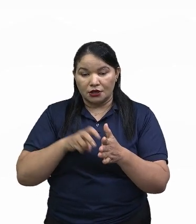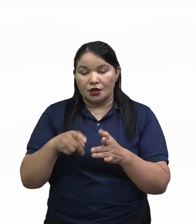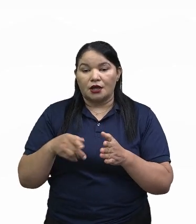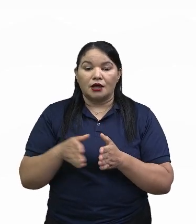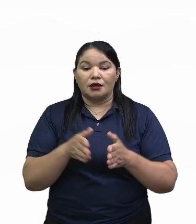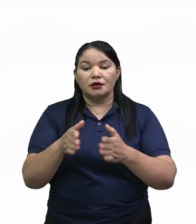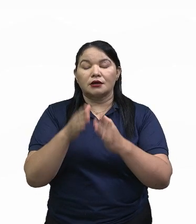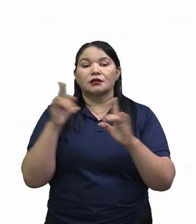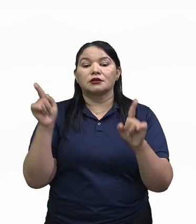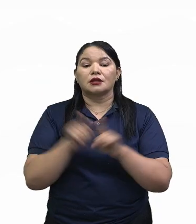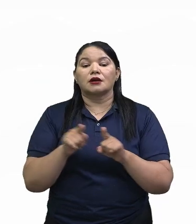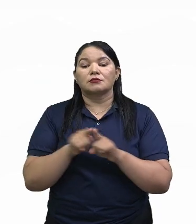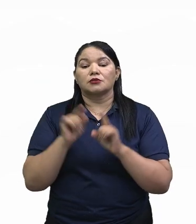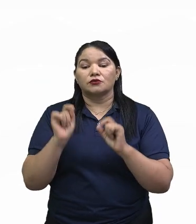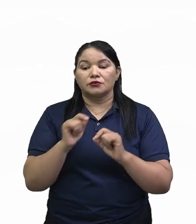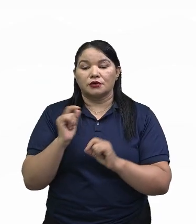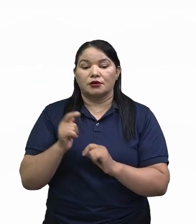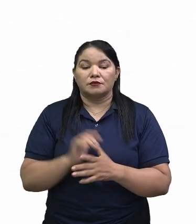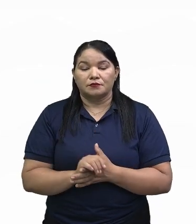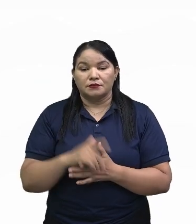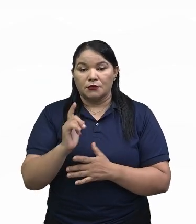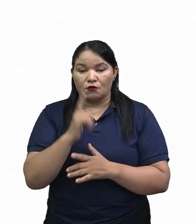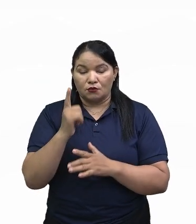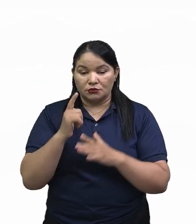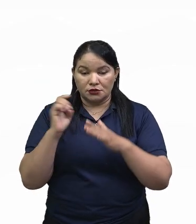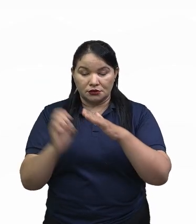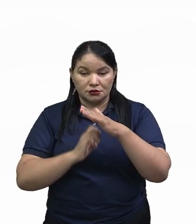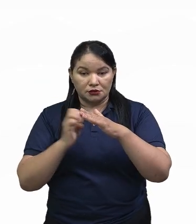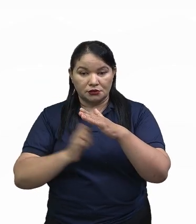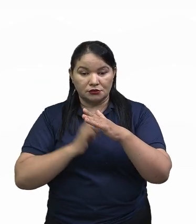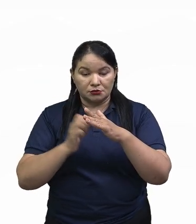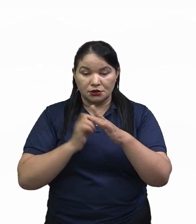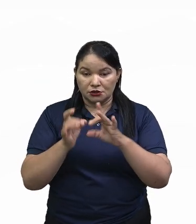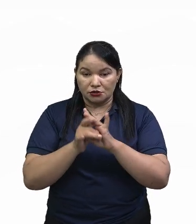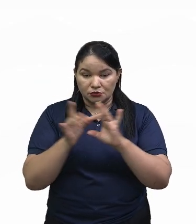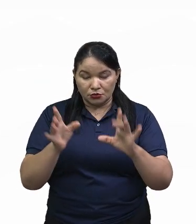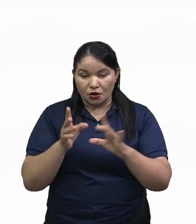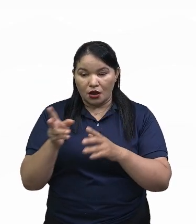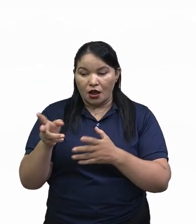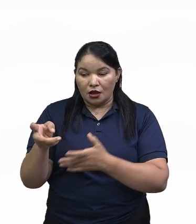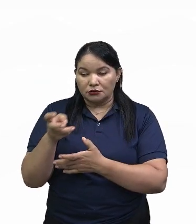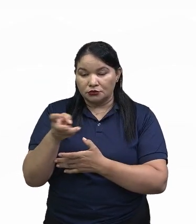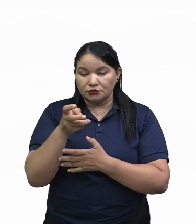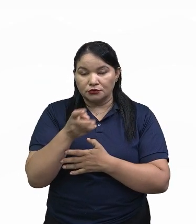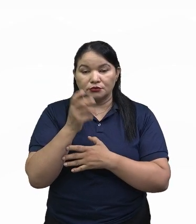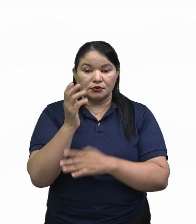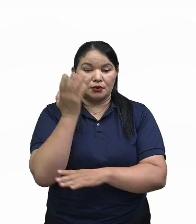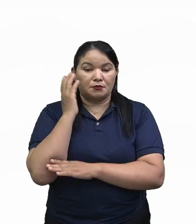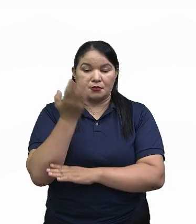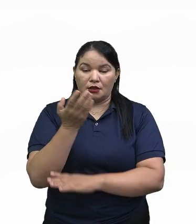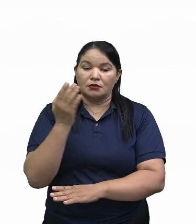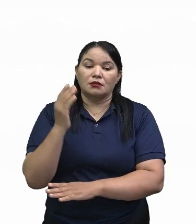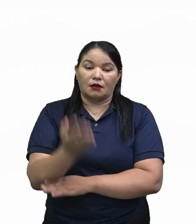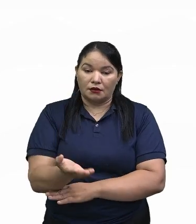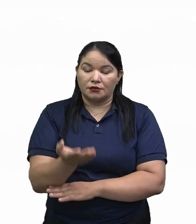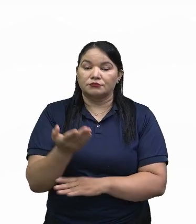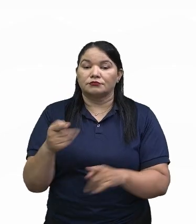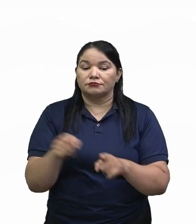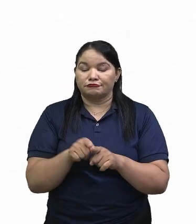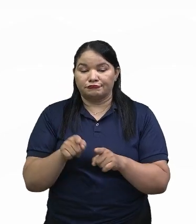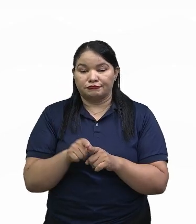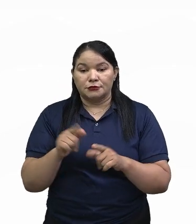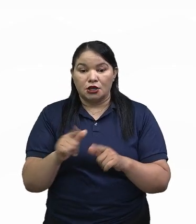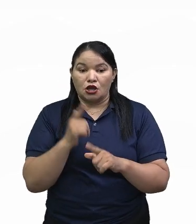e a concessão para empresas madeireiras, né, explorarem aquela região, além